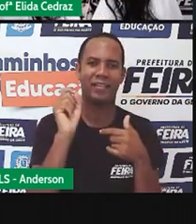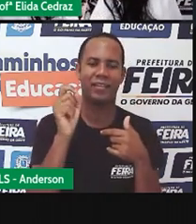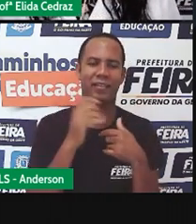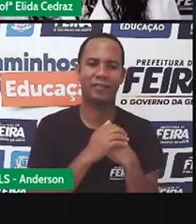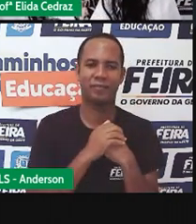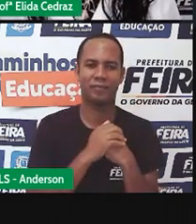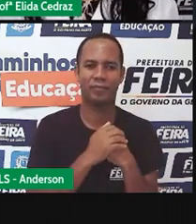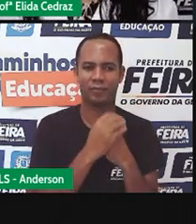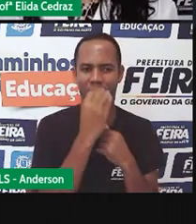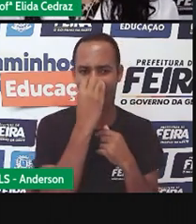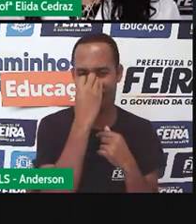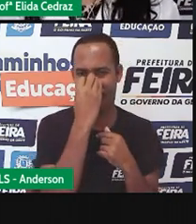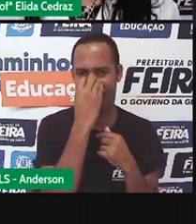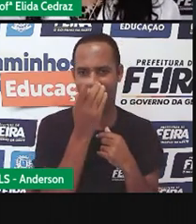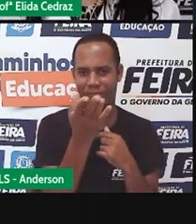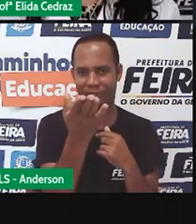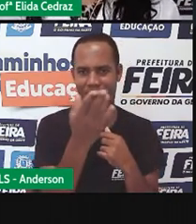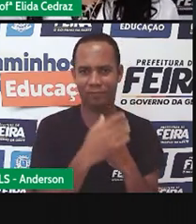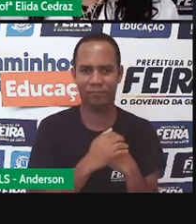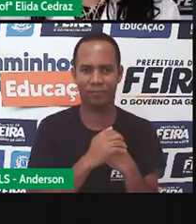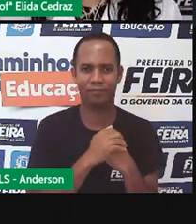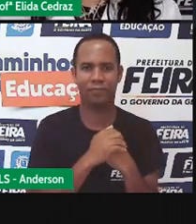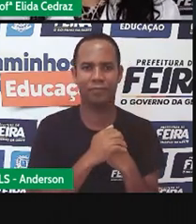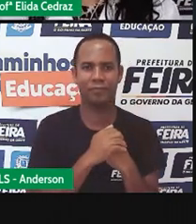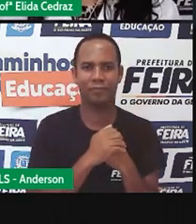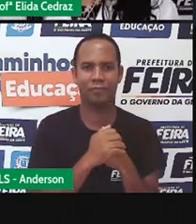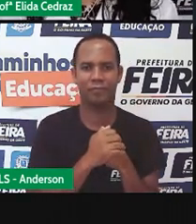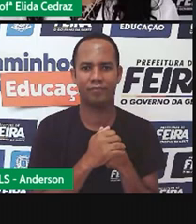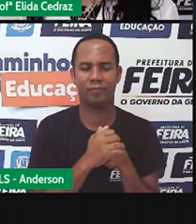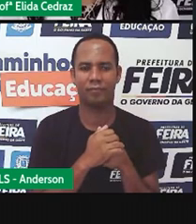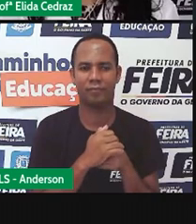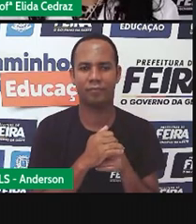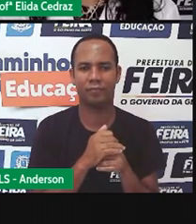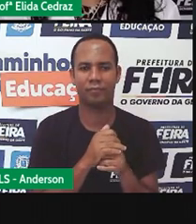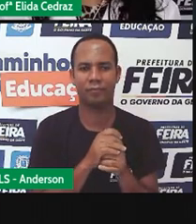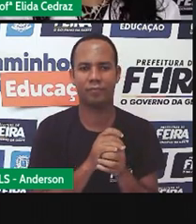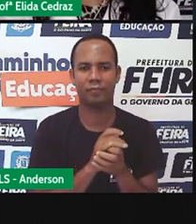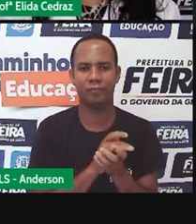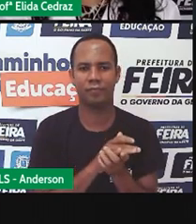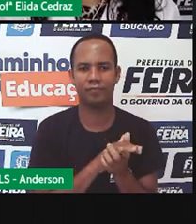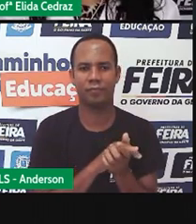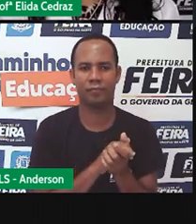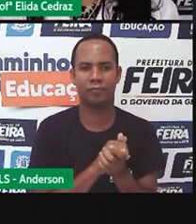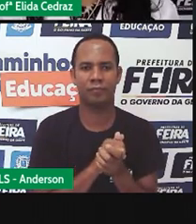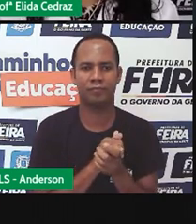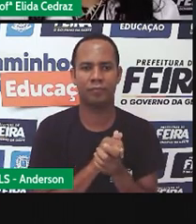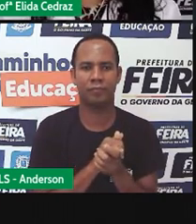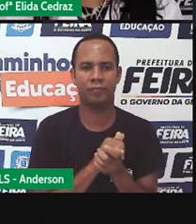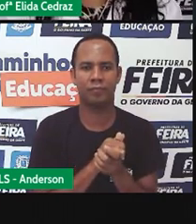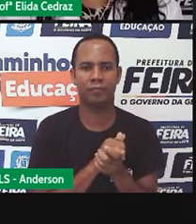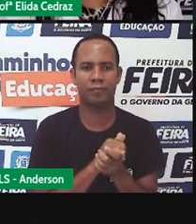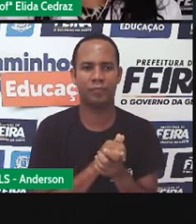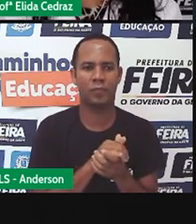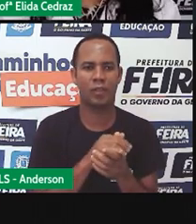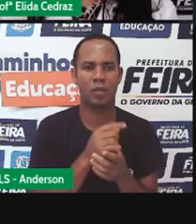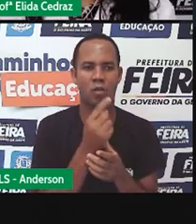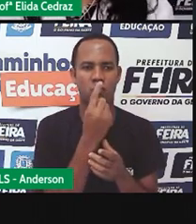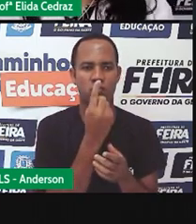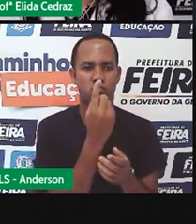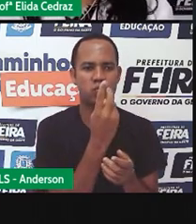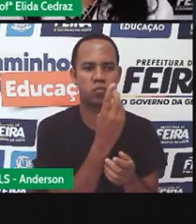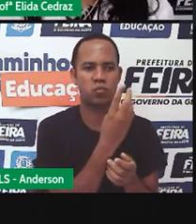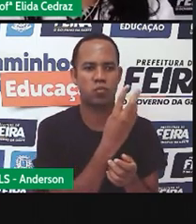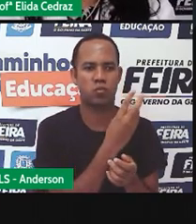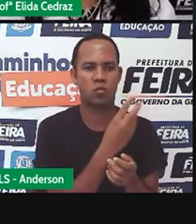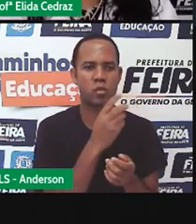Um palhaço. Pois, nós vamos fazer a mesma coisa nessa atividade. Vamos contar